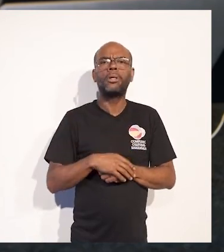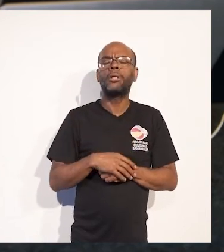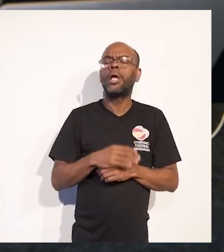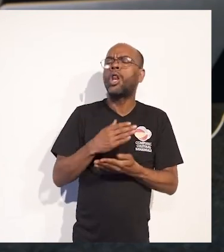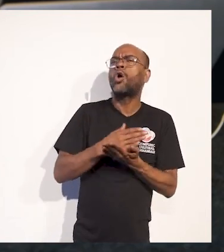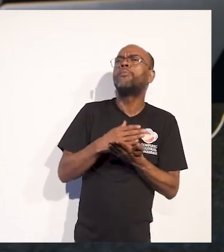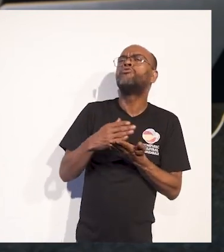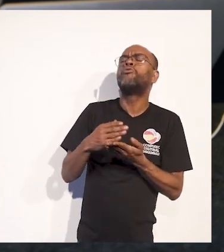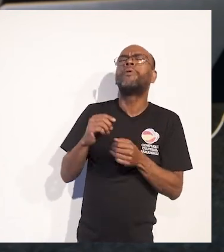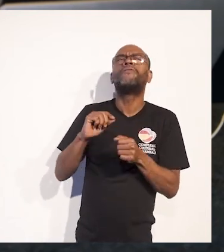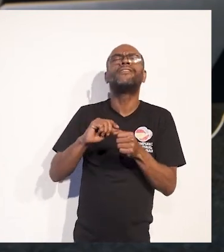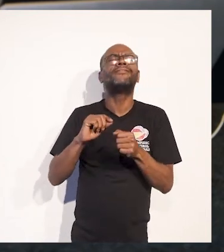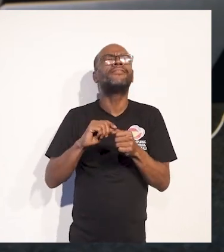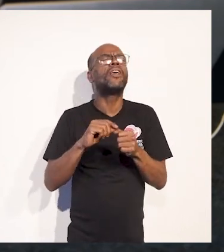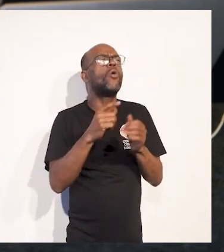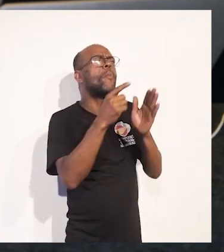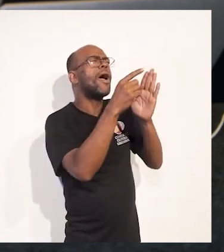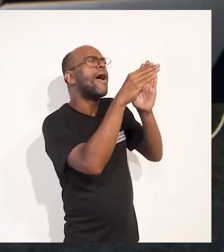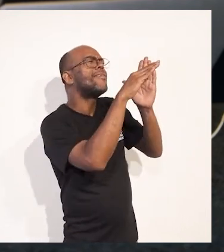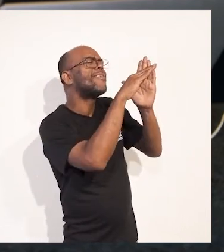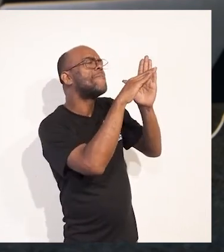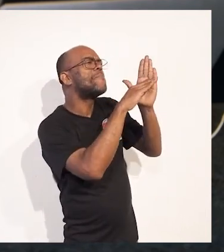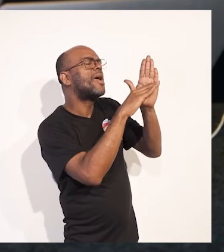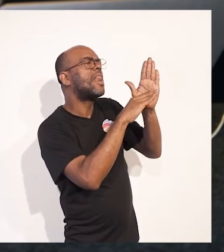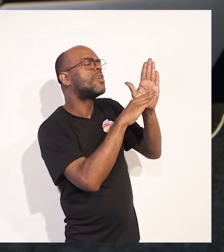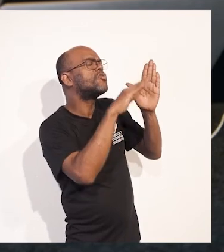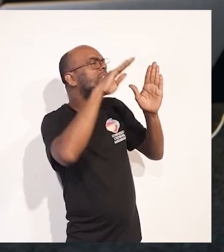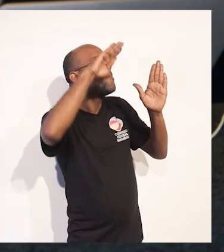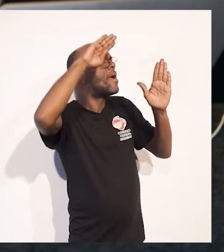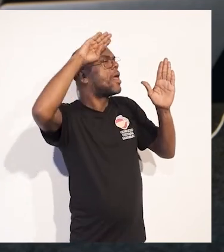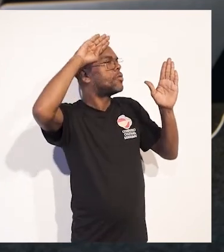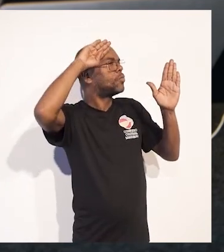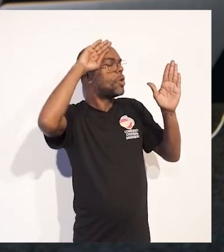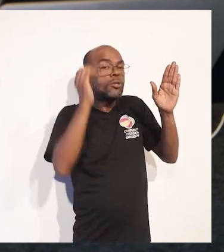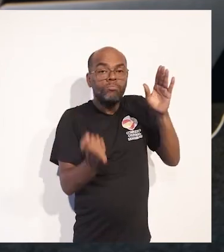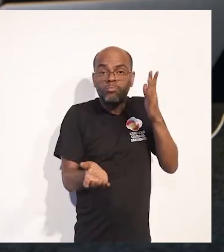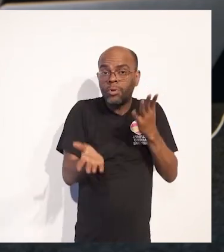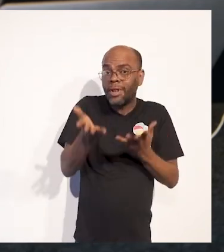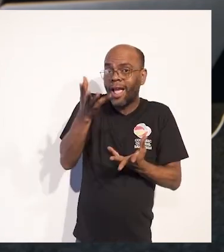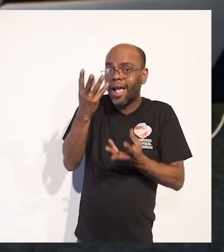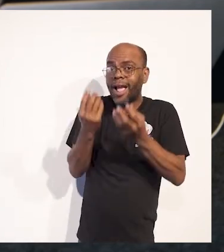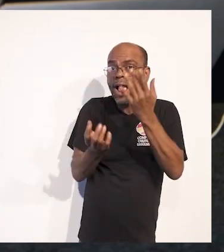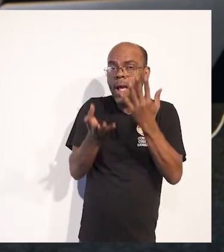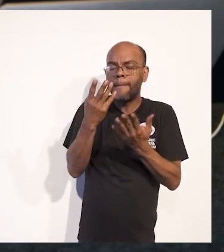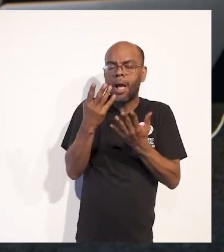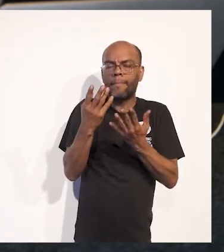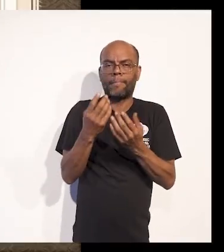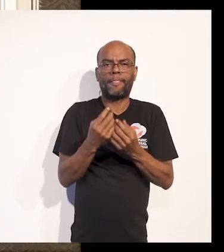começou a fazer uma tabela de temperatura de cor da chama desse